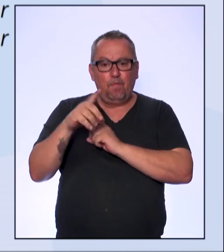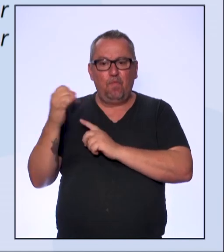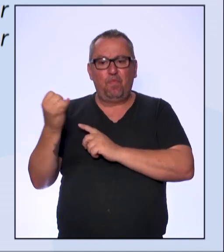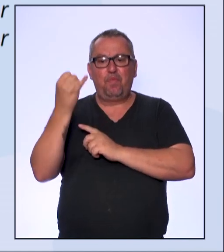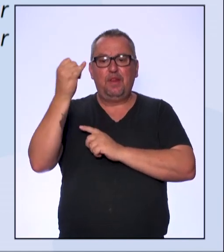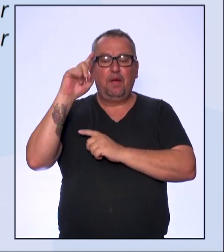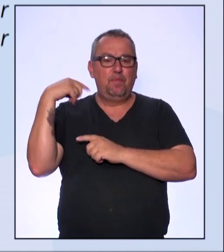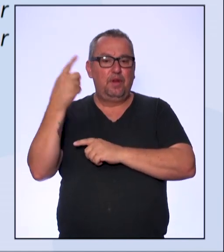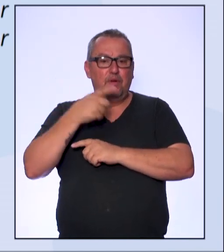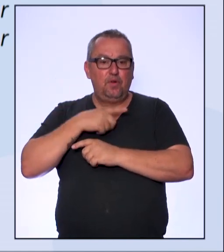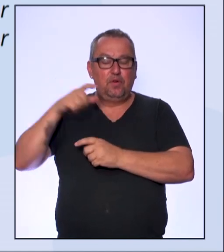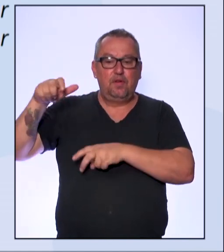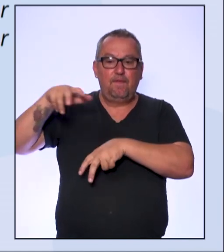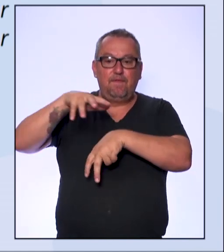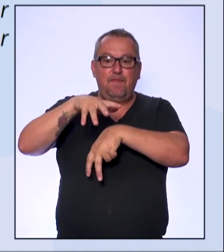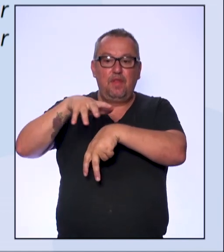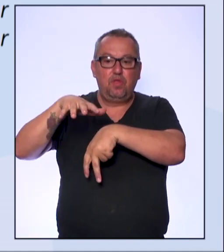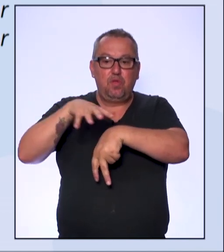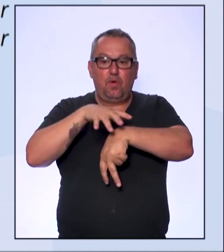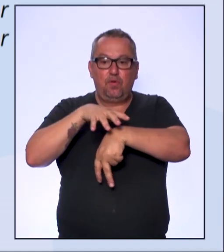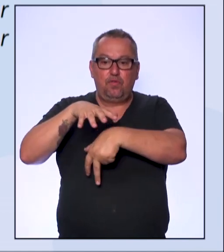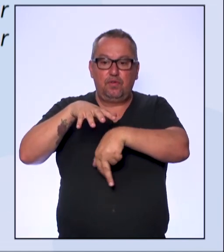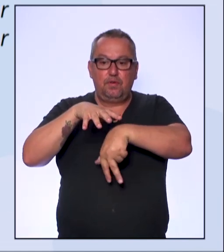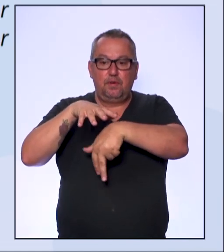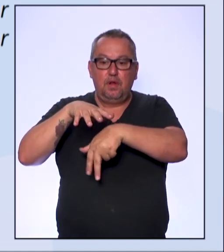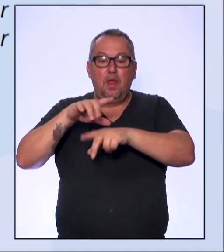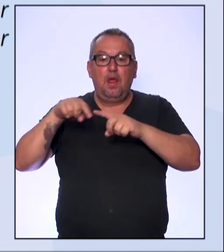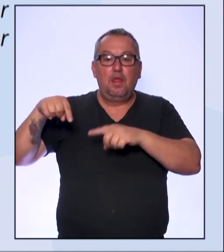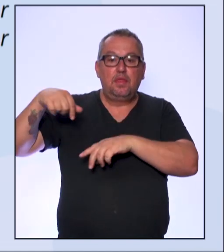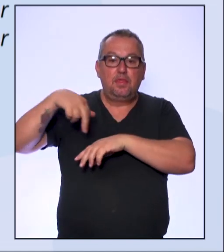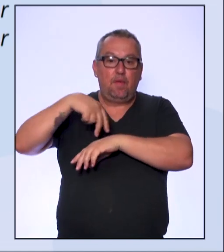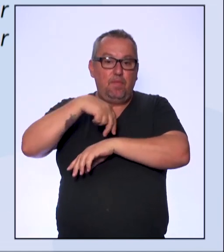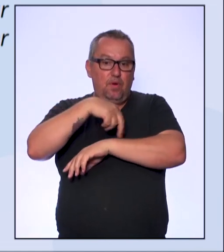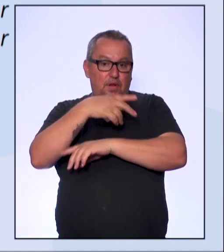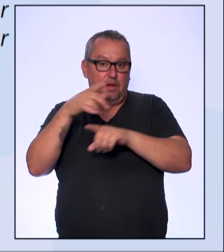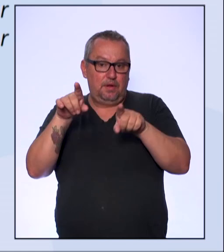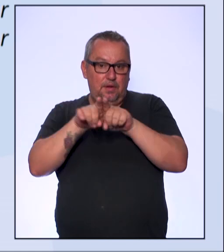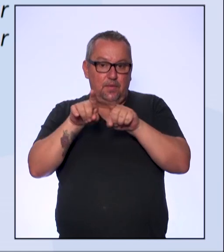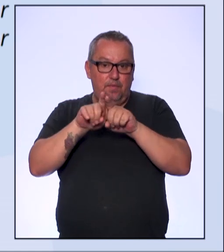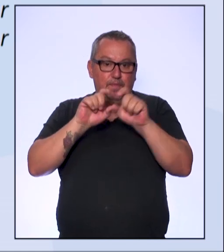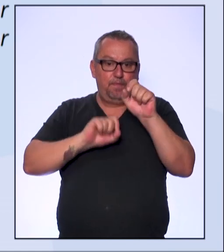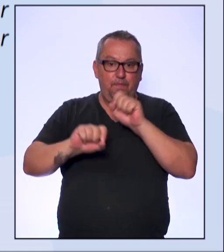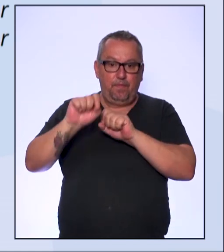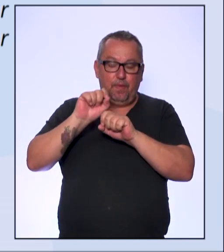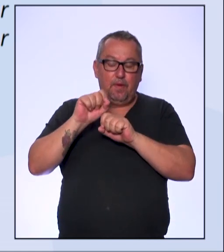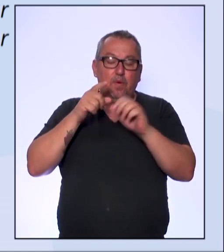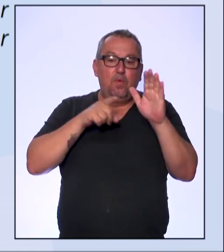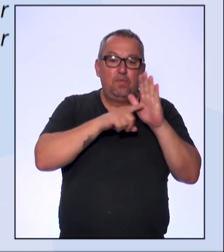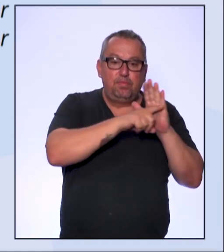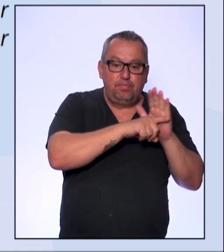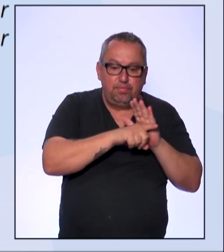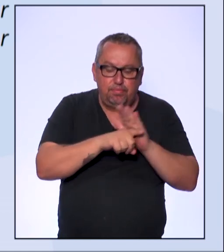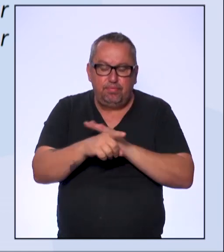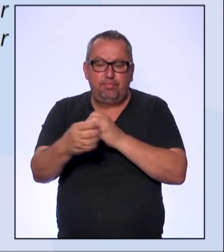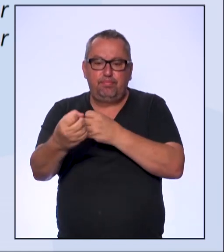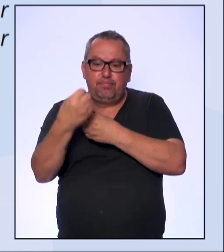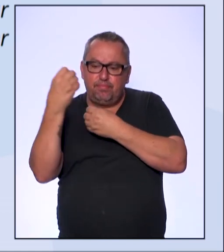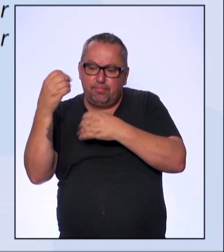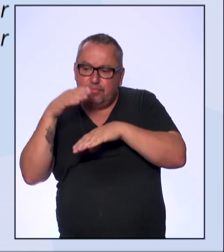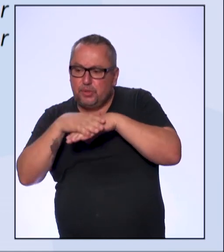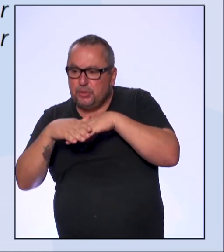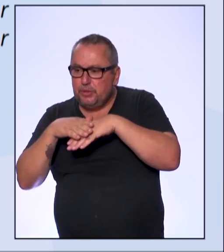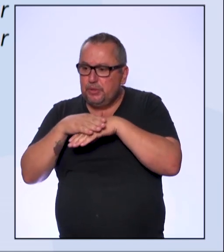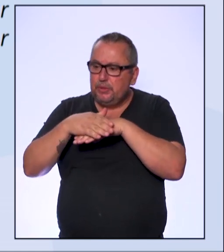sejamos fantoches da moda ou de um grupo entregue ao nonsense. Procurar informações, conversar com os adultos,